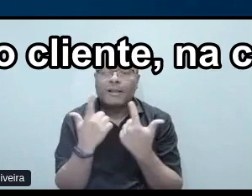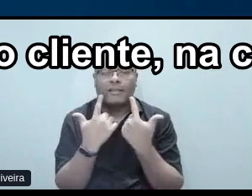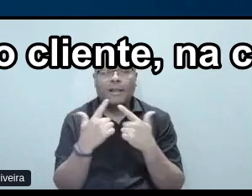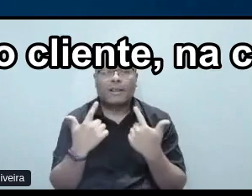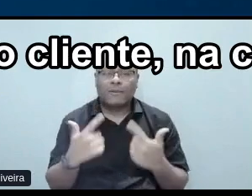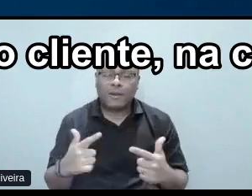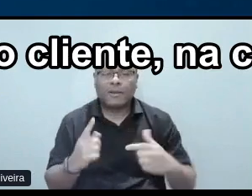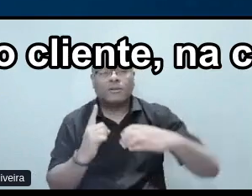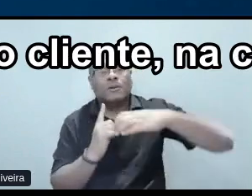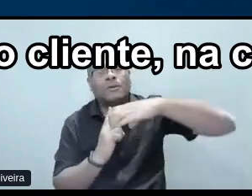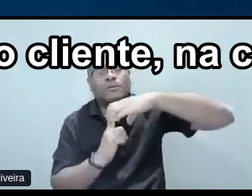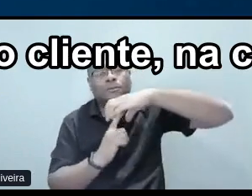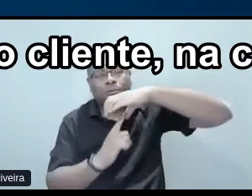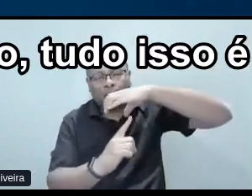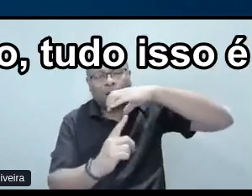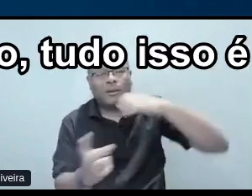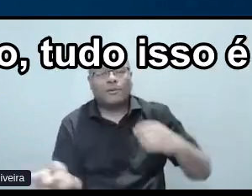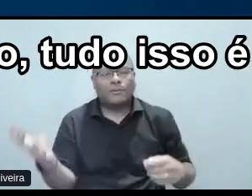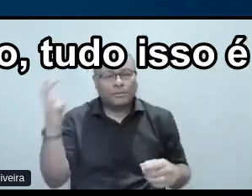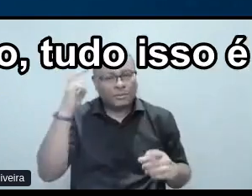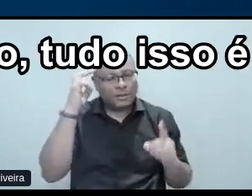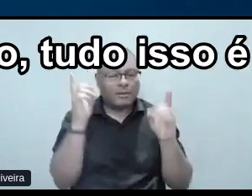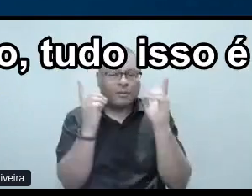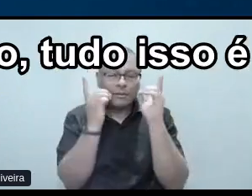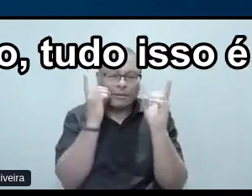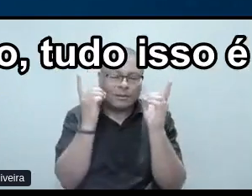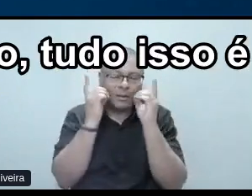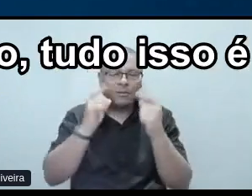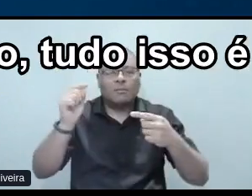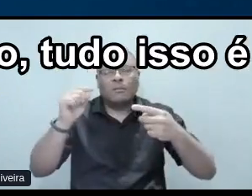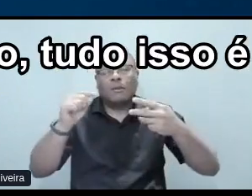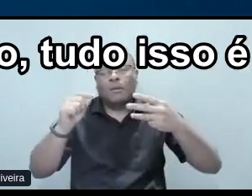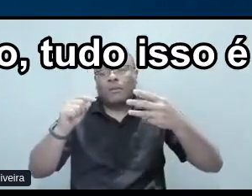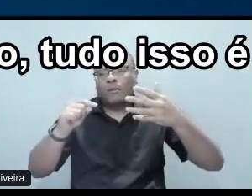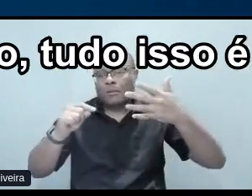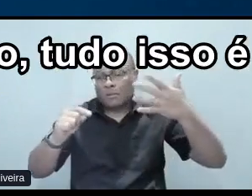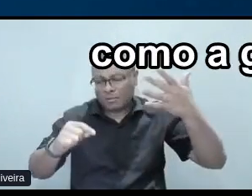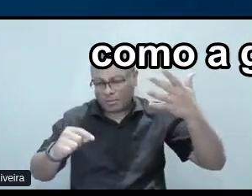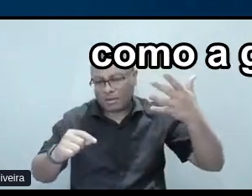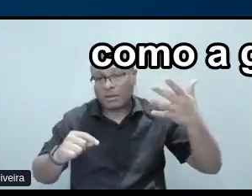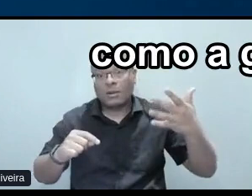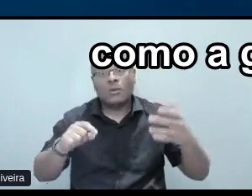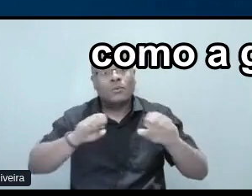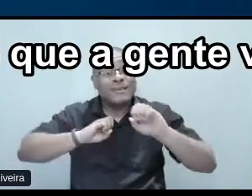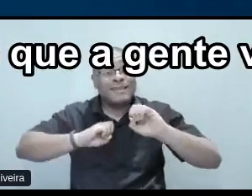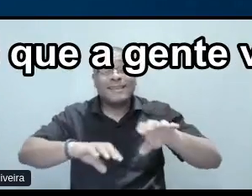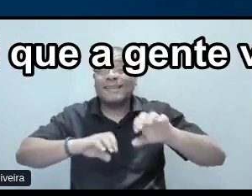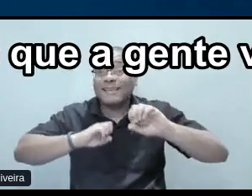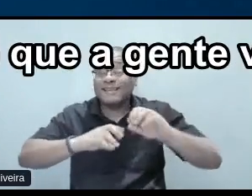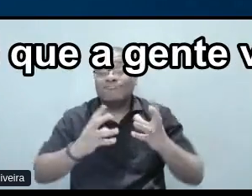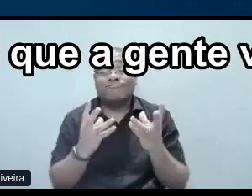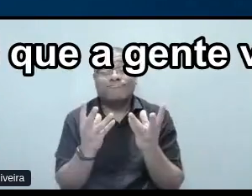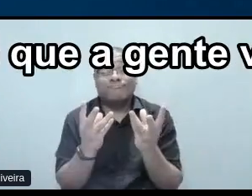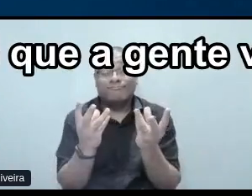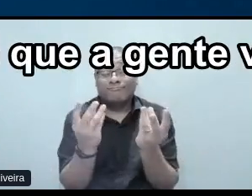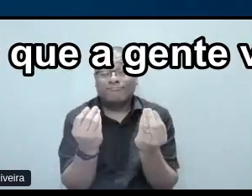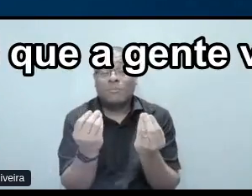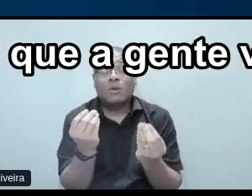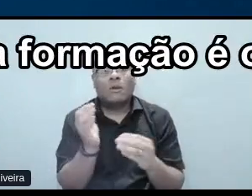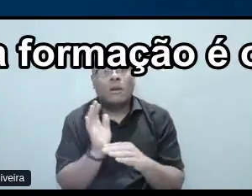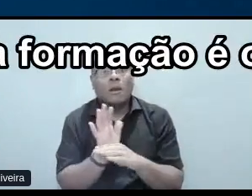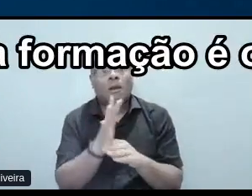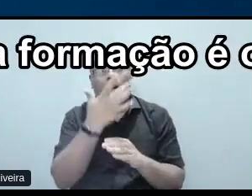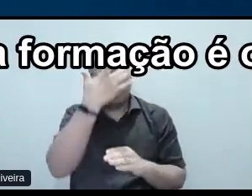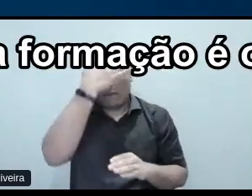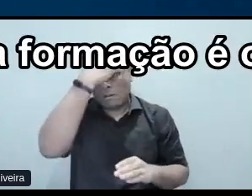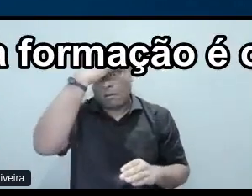no cliente, na cultura de dados. Então, tudo isso é um banhão de loja, né, como a gente fala, como é que a gente vai formar as pessoas. Então,